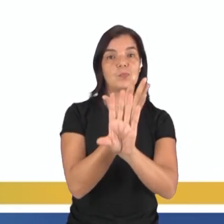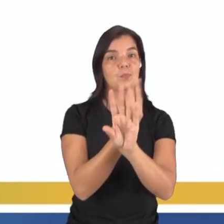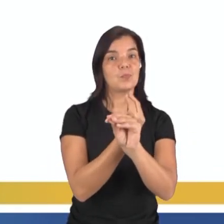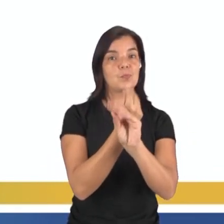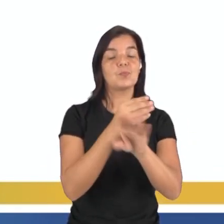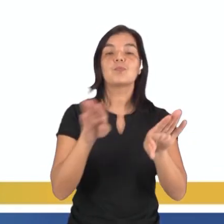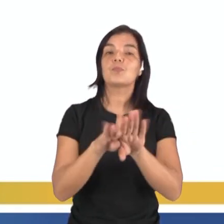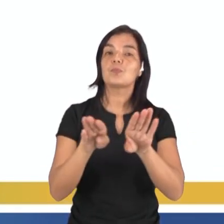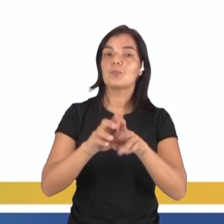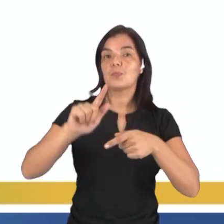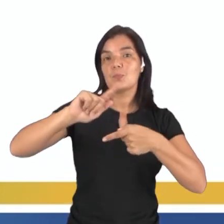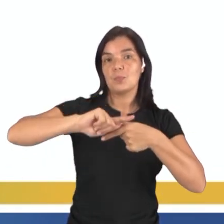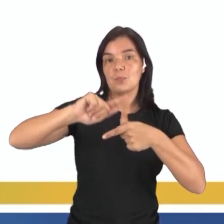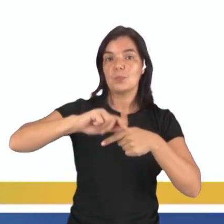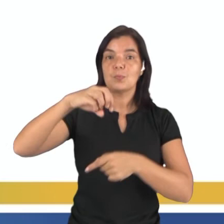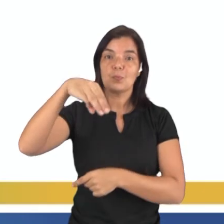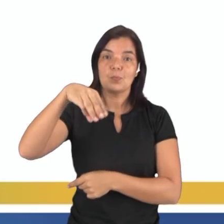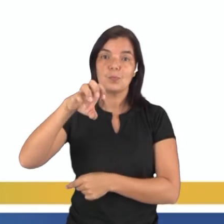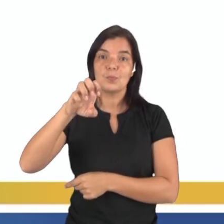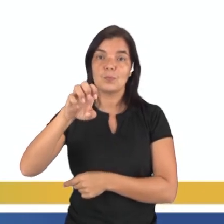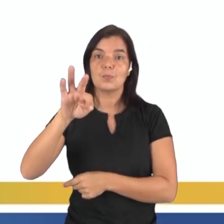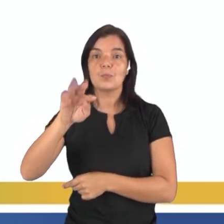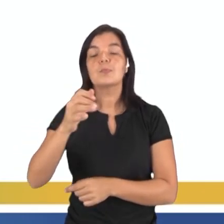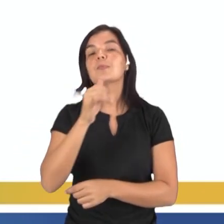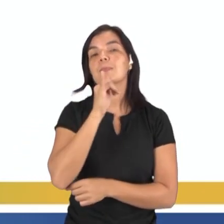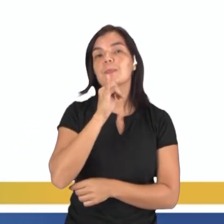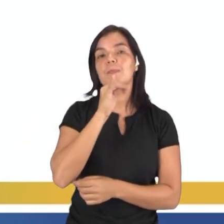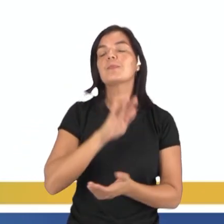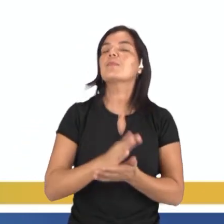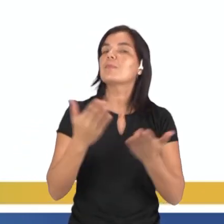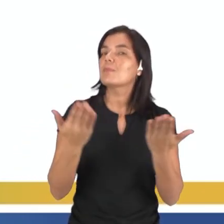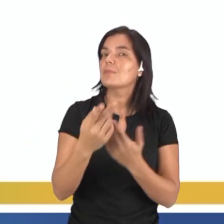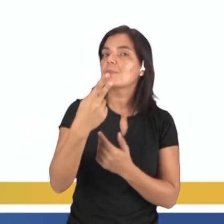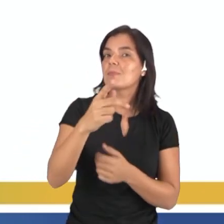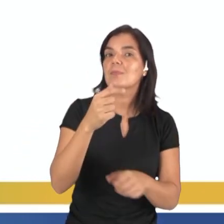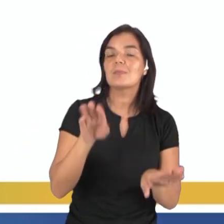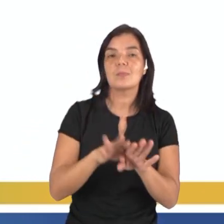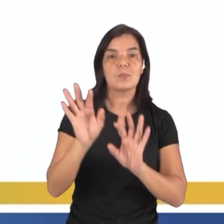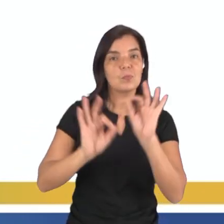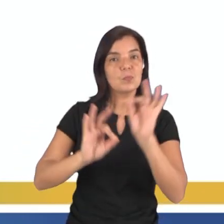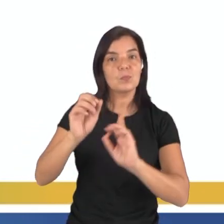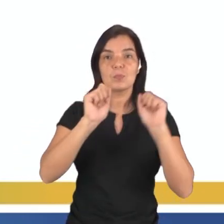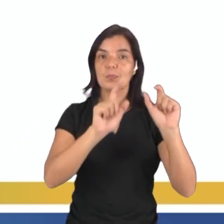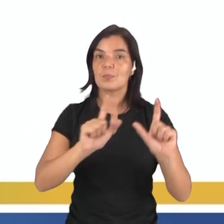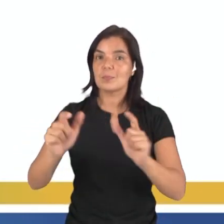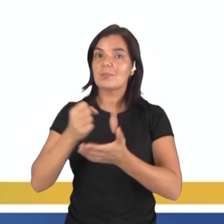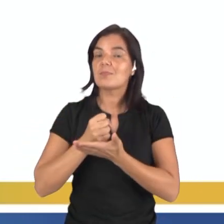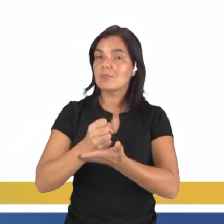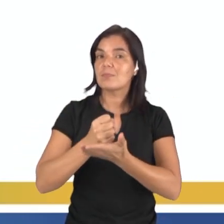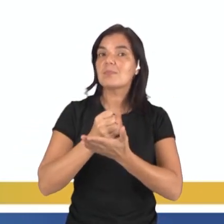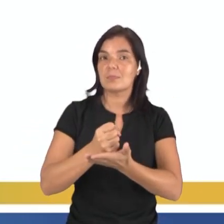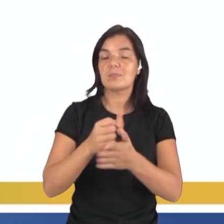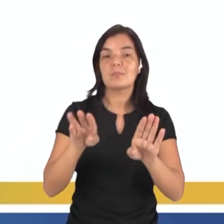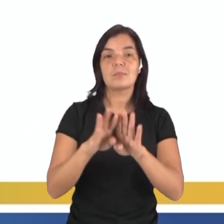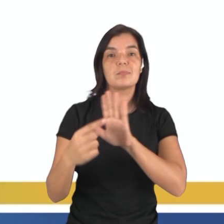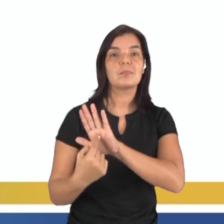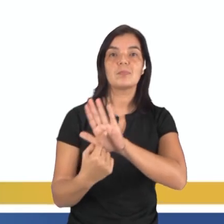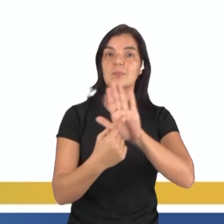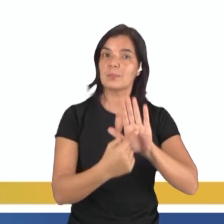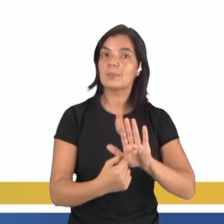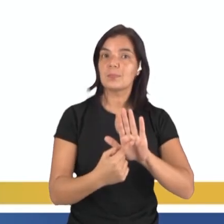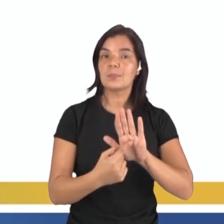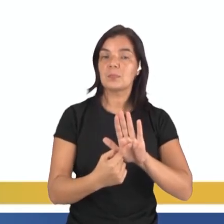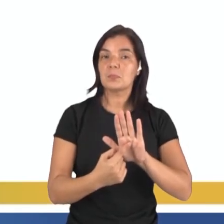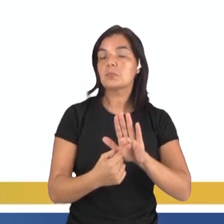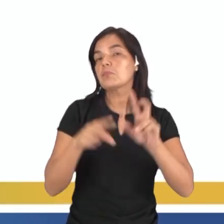do Google Meet, por exemplo. Agora é sua vez. Prepare um slide para apoiá-lo na apresentação